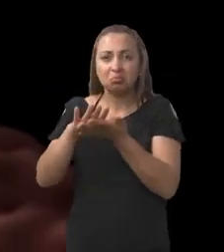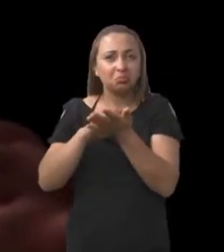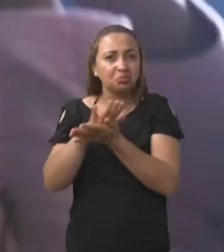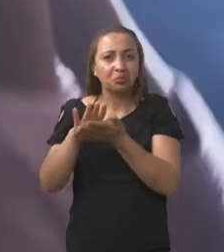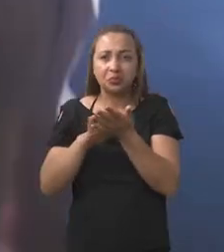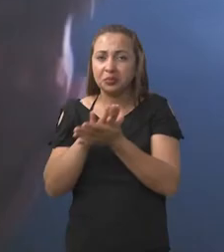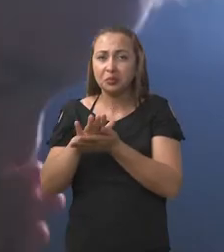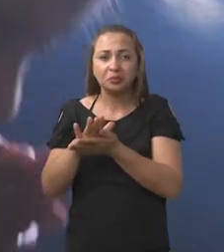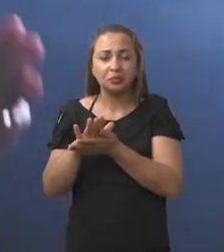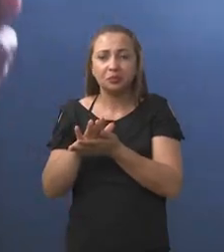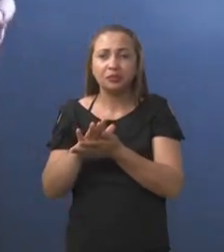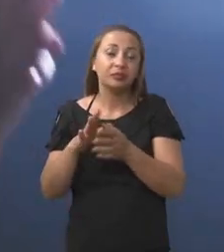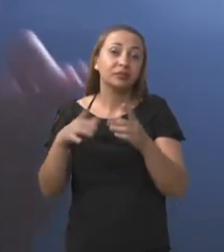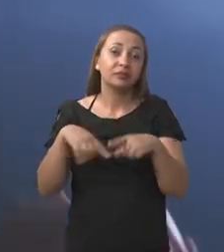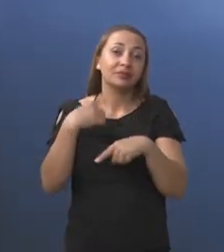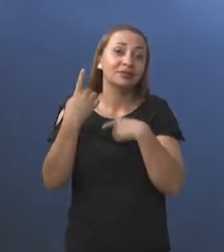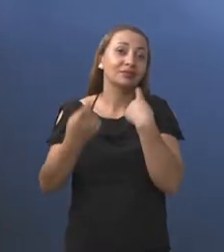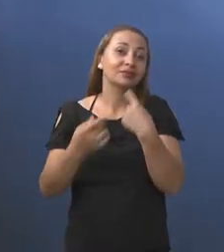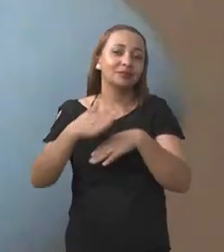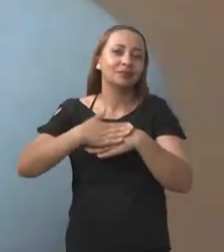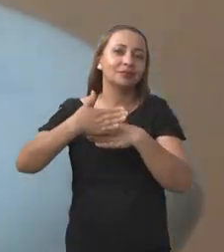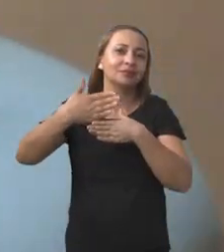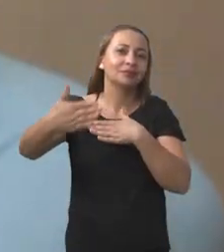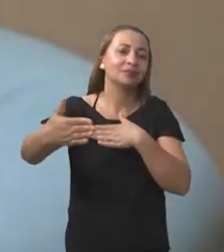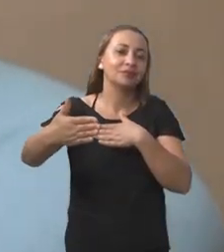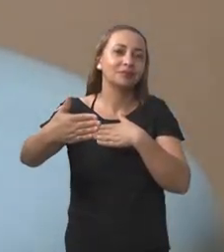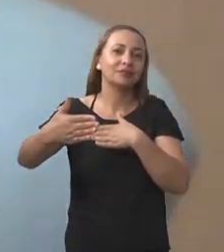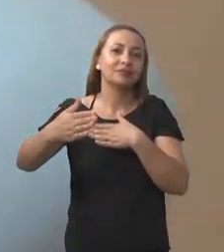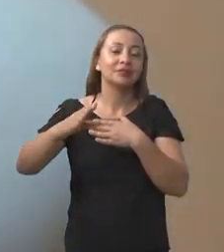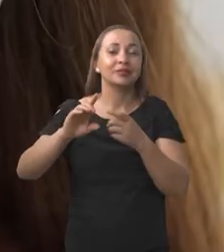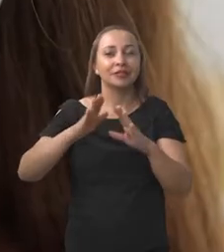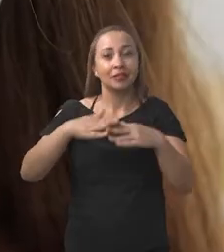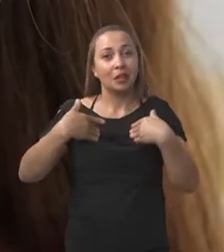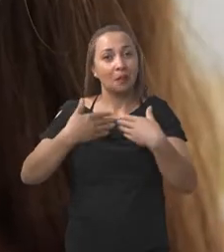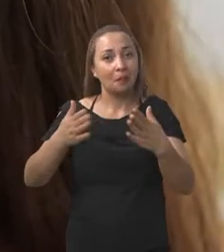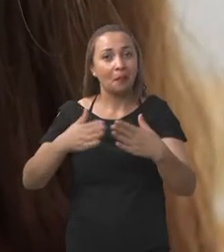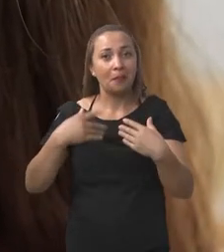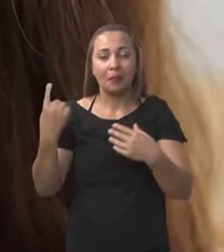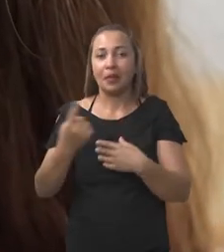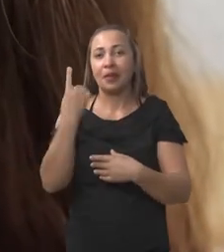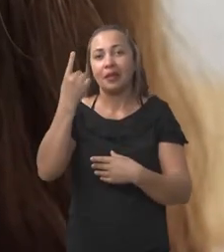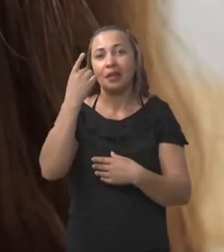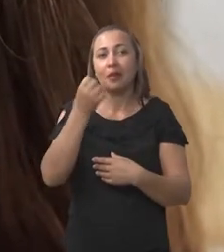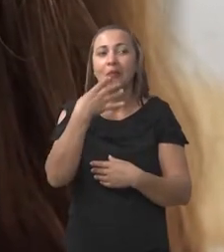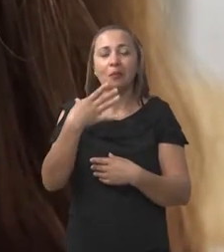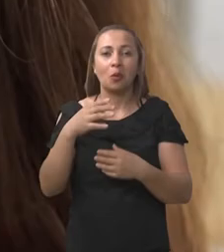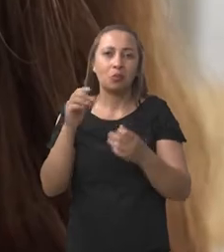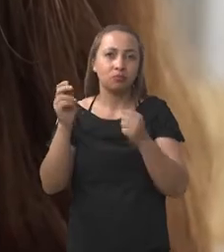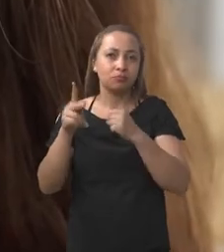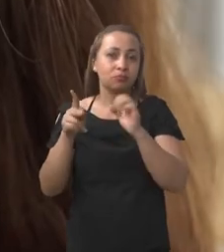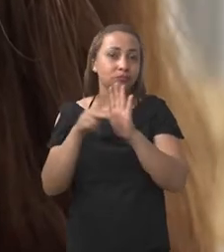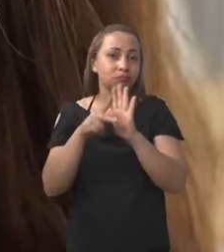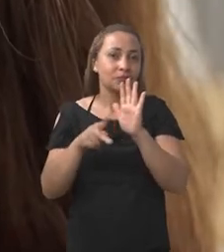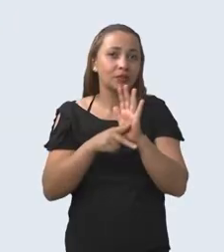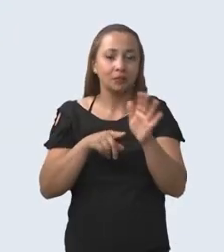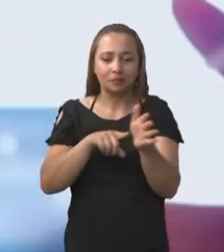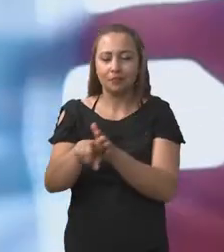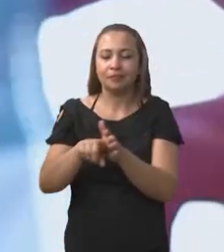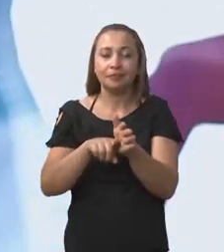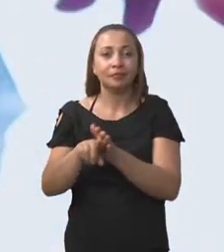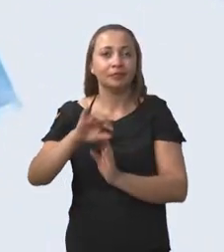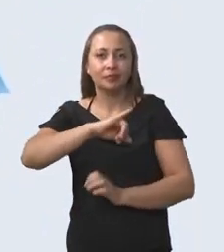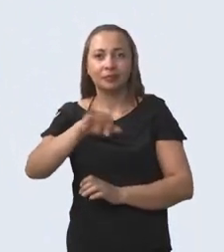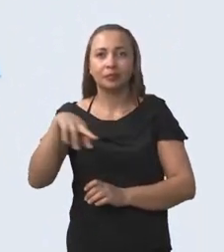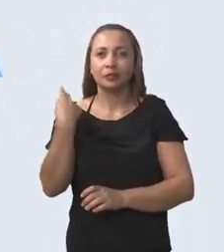paladar. E aí, a partir dessa demanda aumentada, eu imaginei que seria um bom projeto de pesquisa se a gente